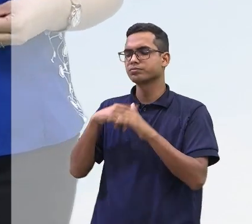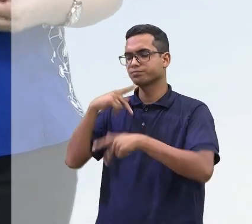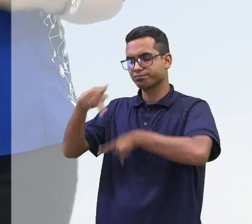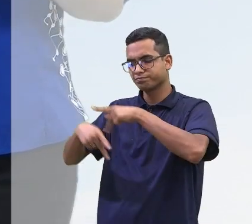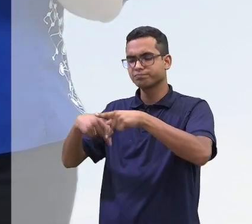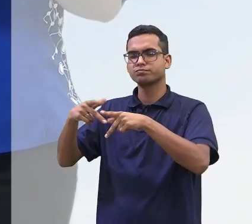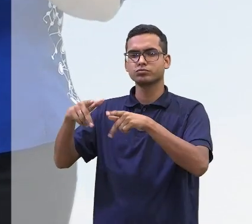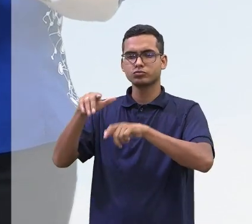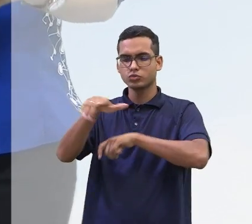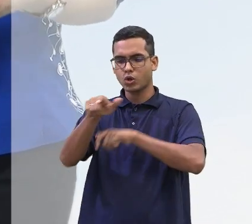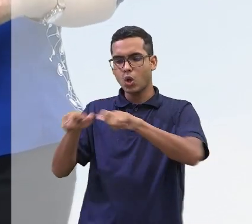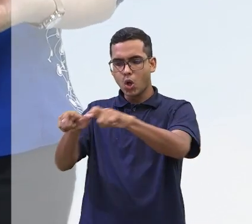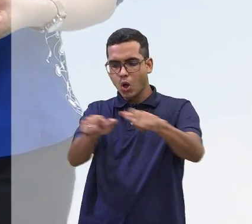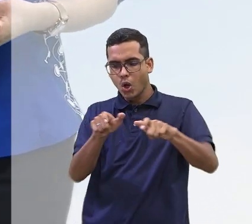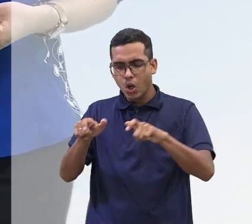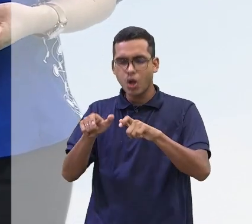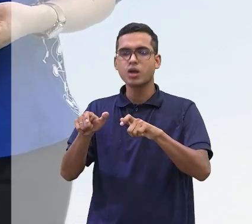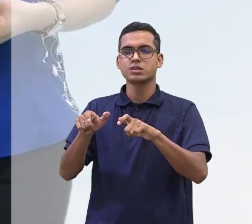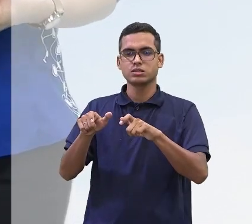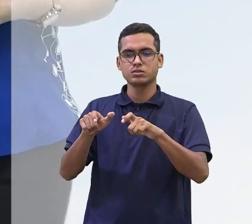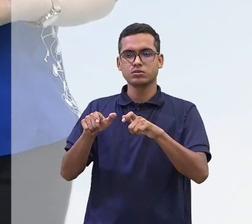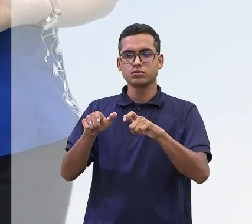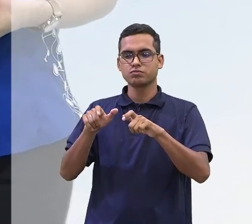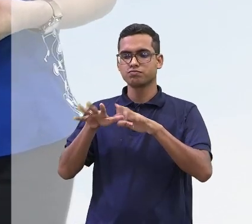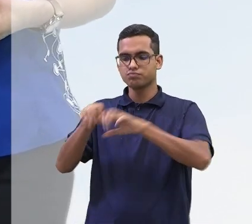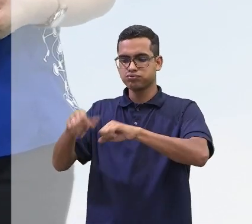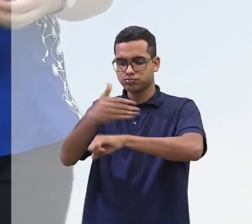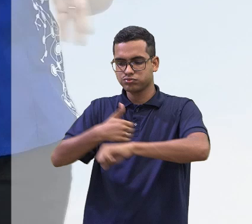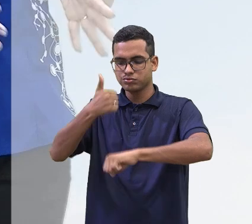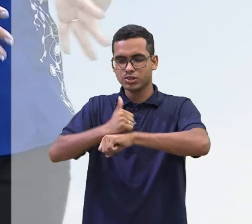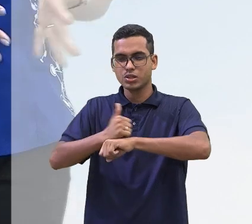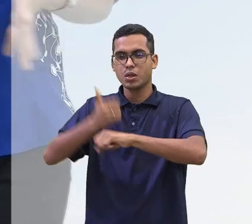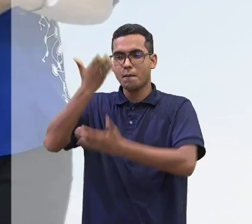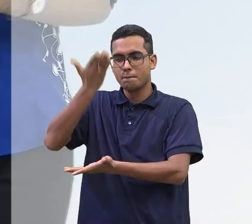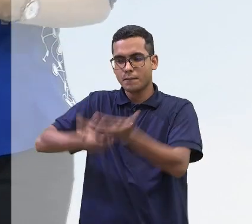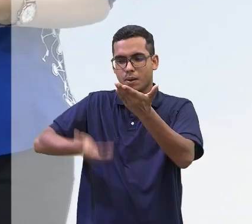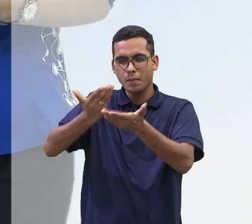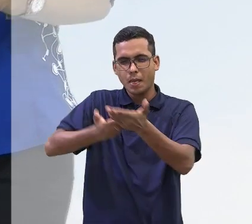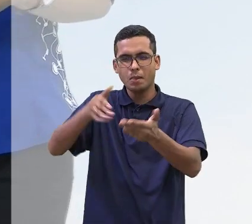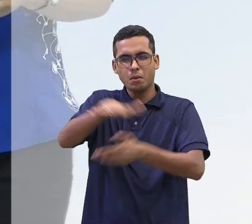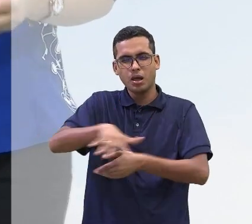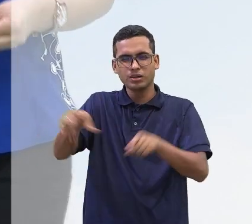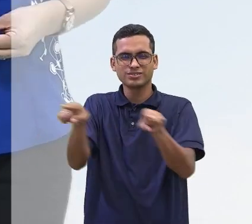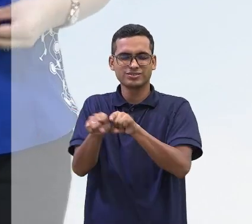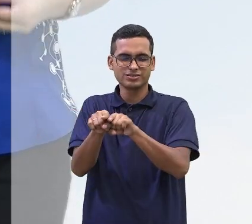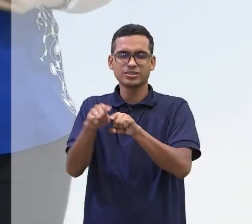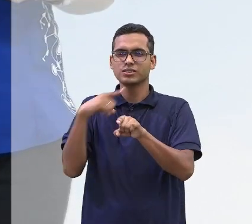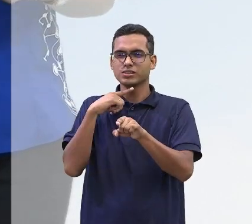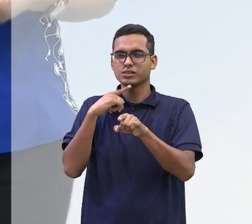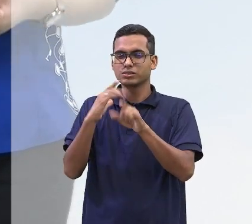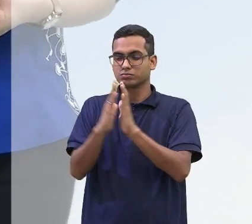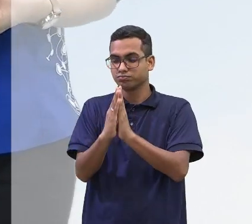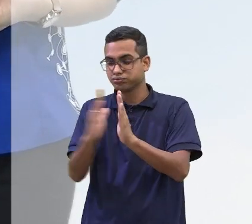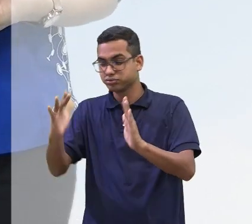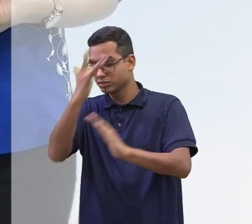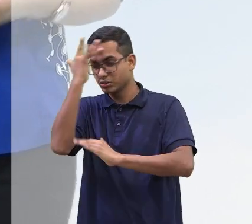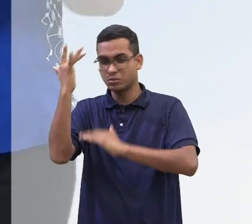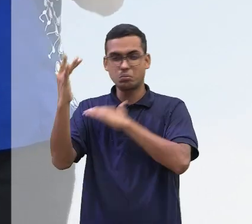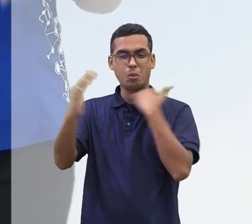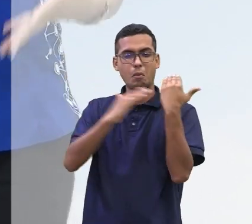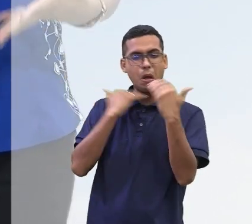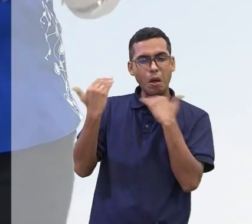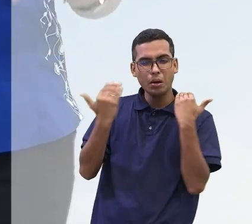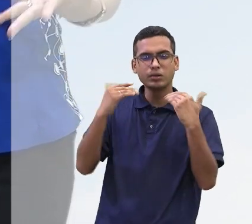vai perder também muitas pessoas nesses conflitos ao longo desse tempo, ao longo desse processo